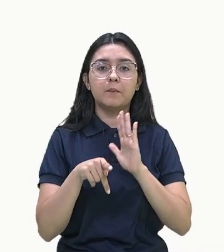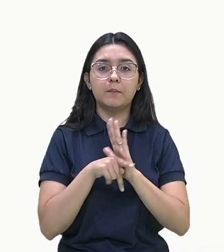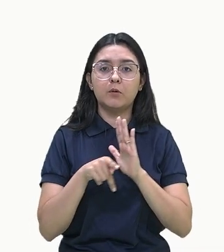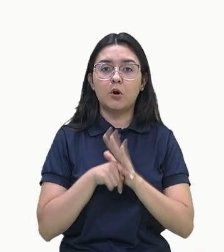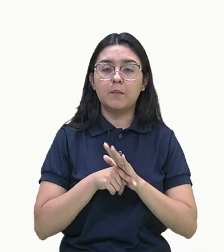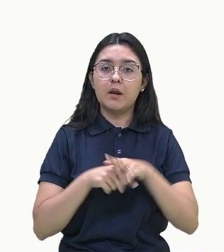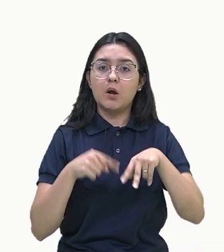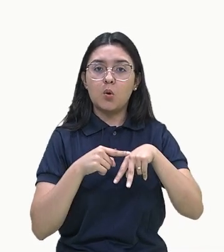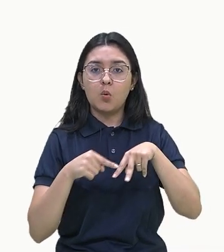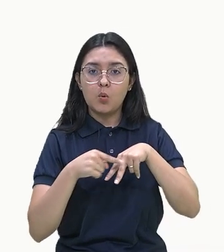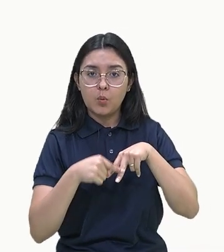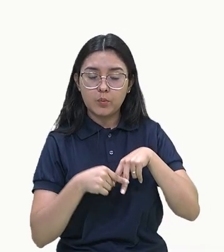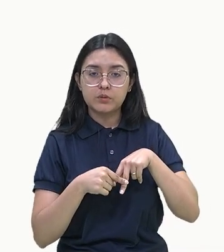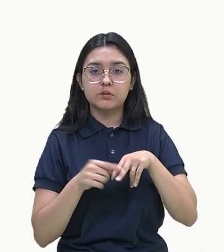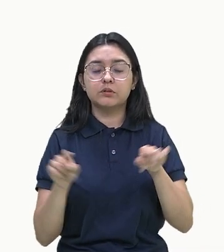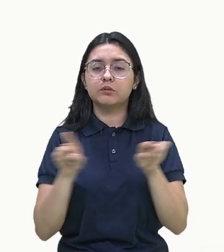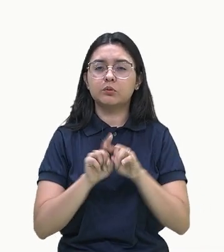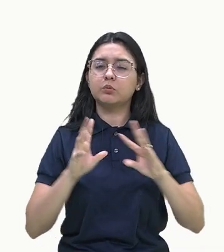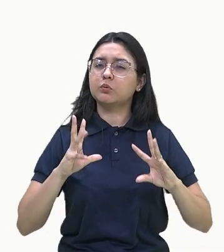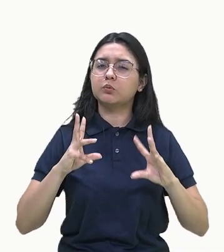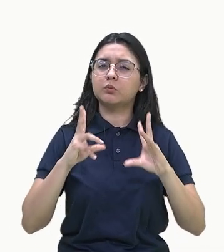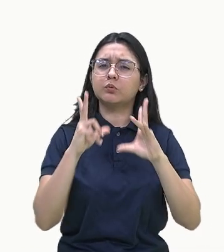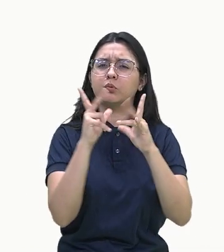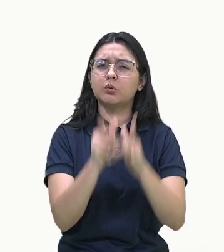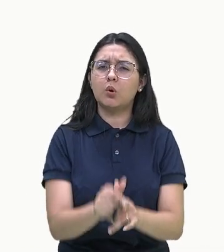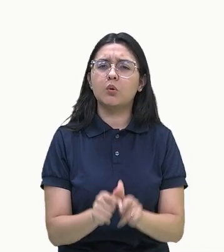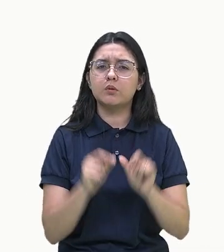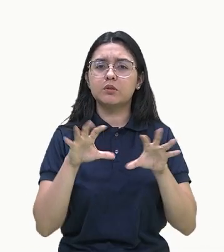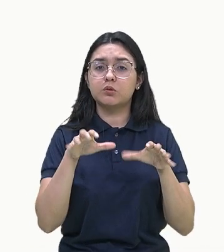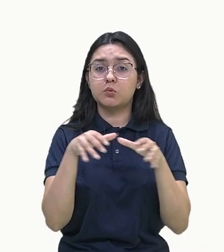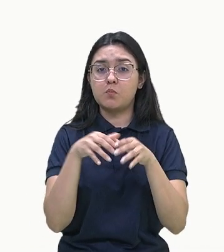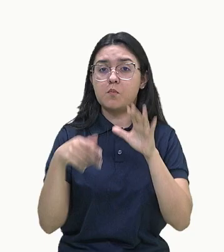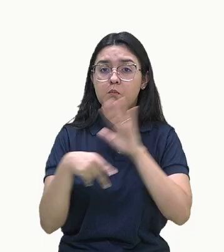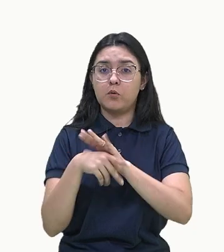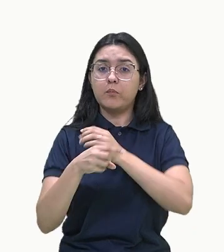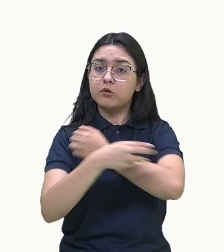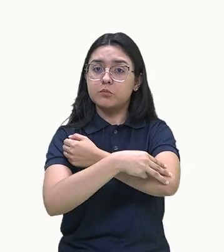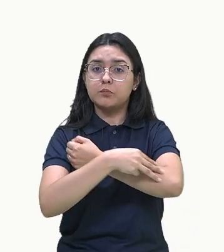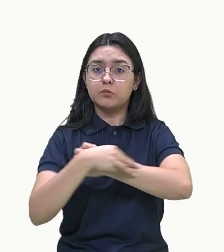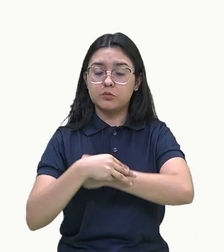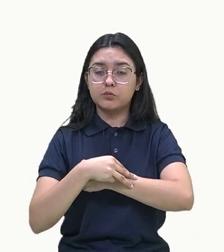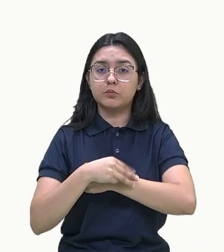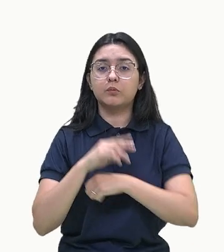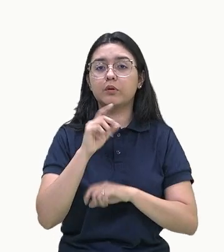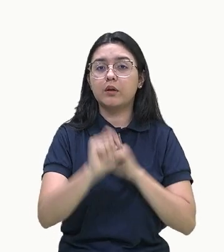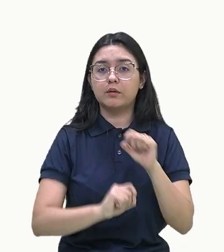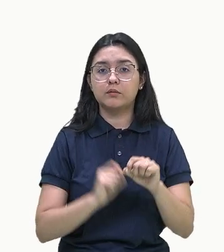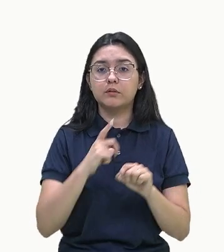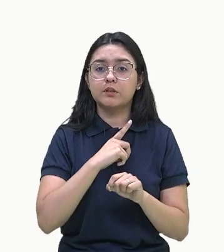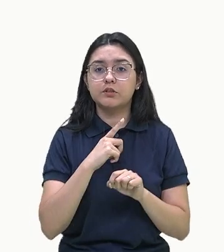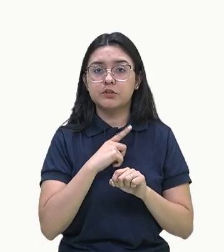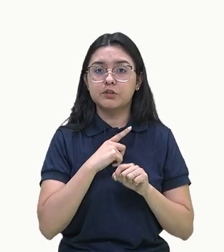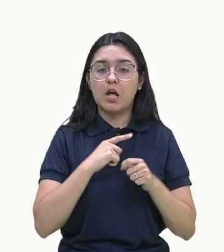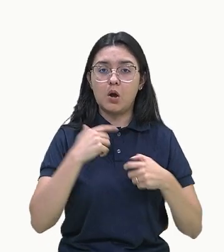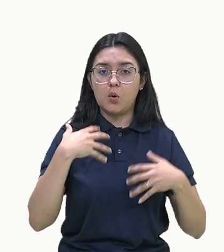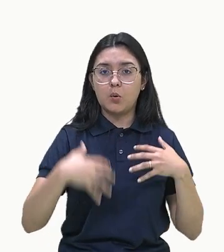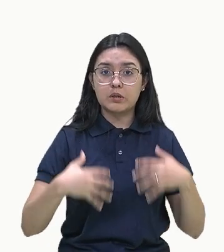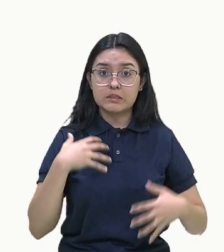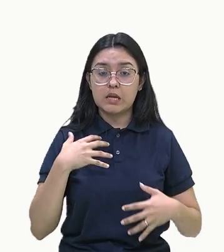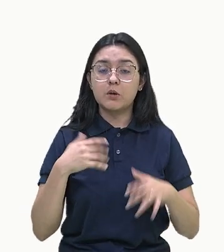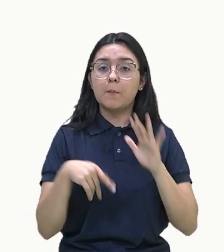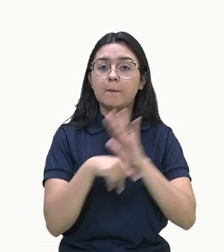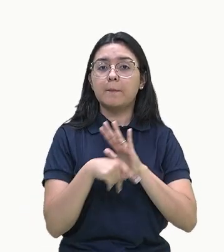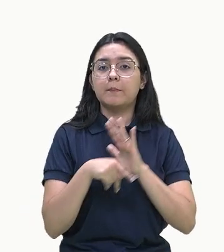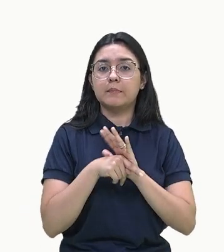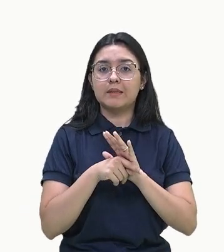coxa, né, e todos estes grupos de músculos, né, estão distribuídos, eles